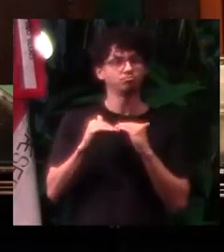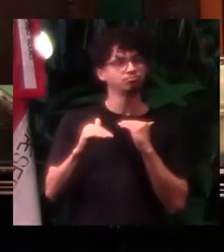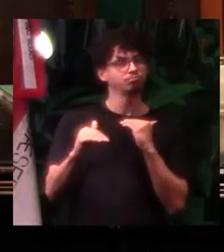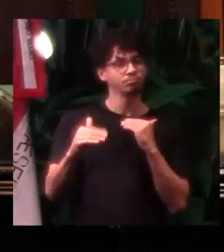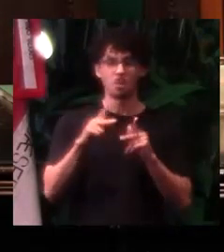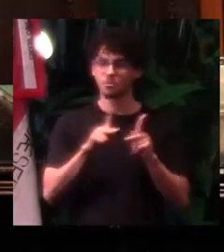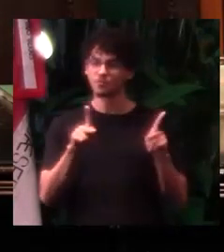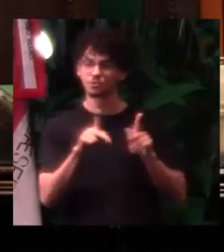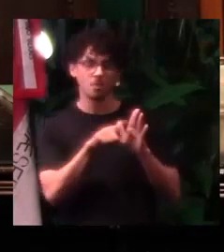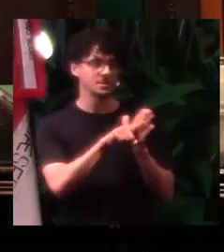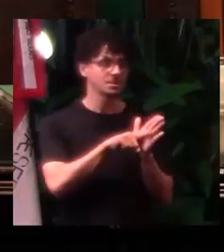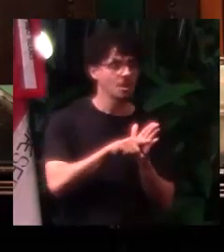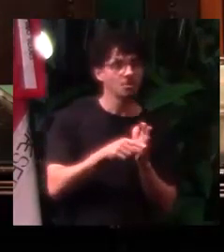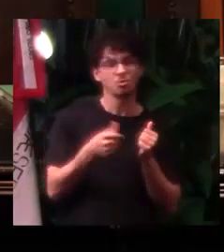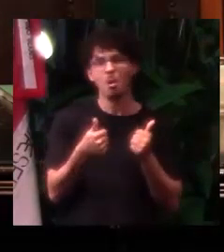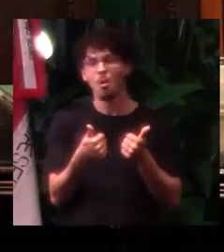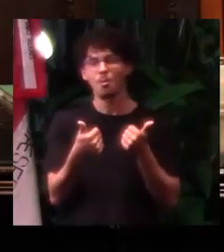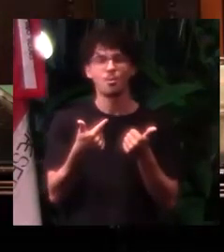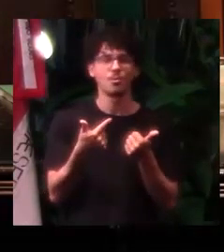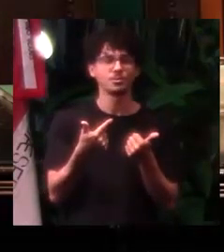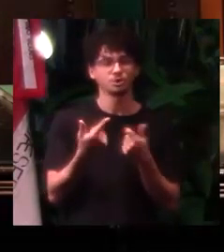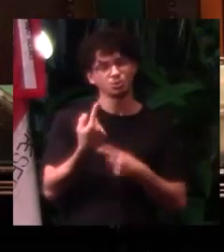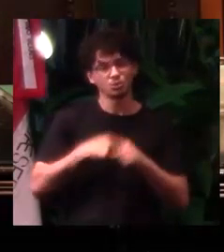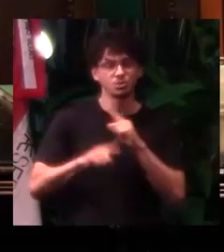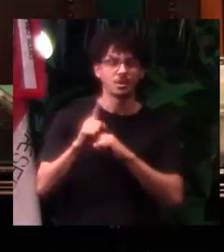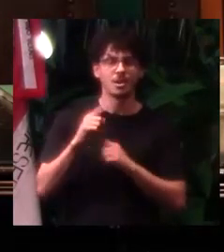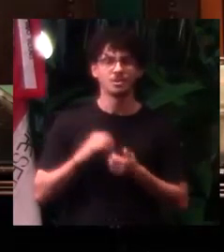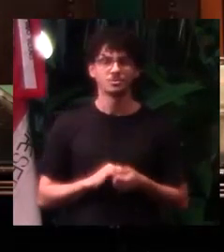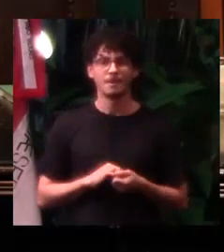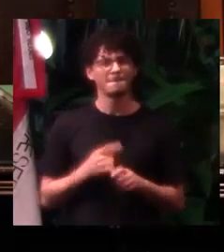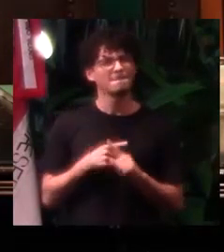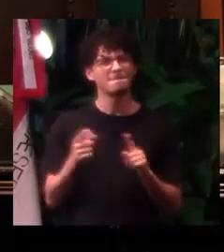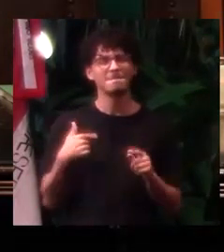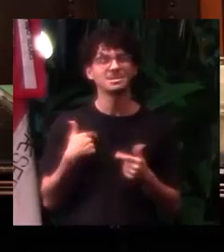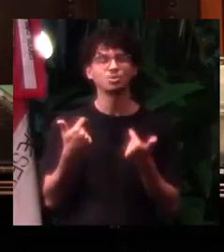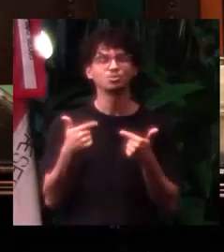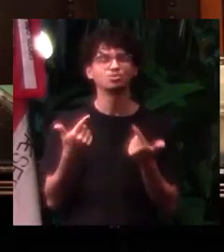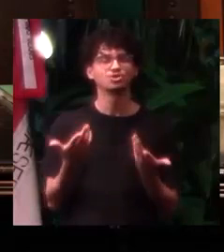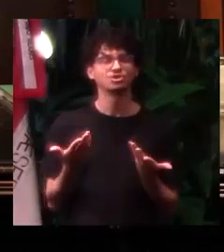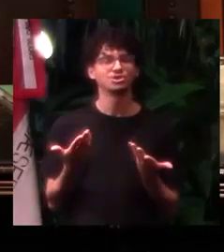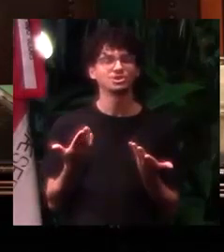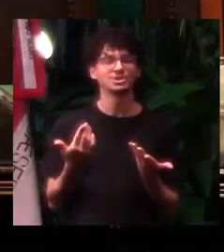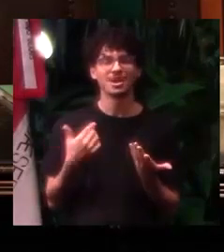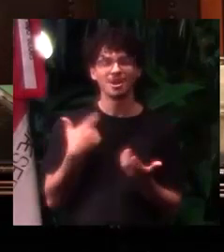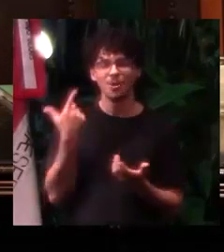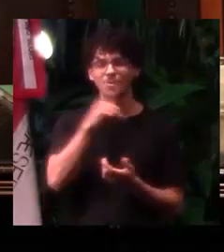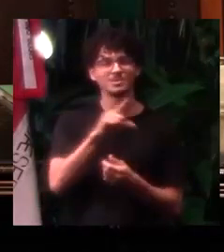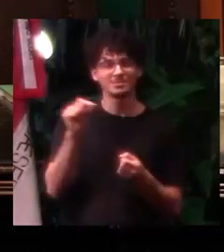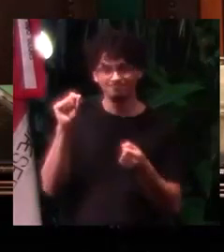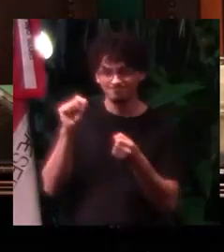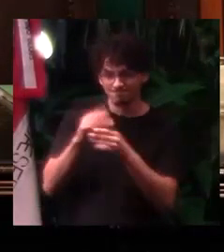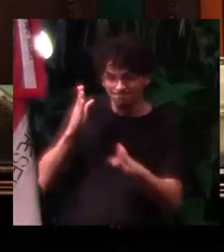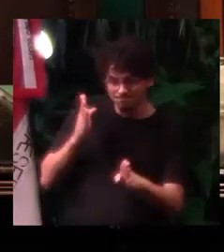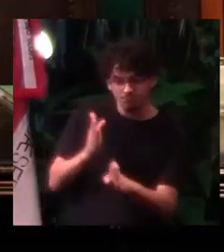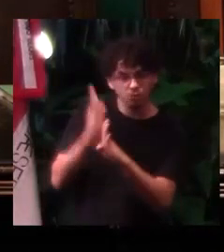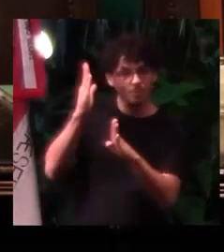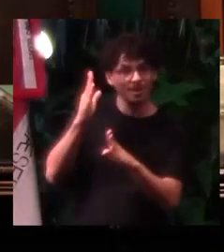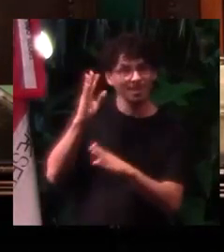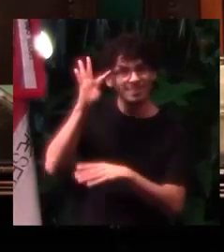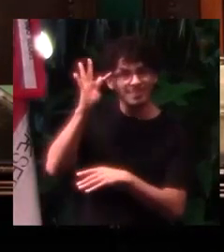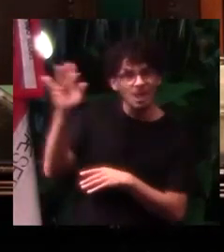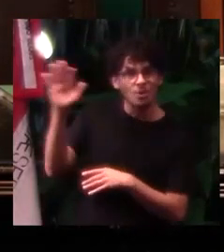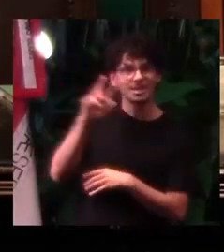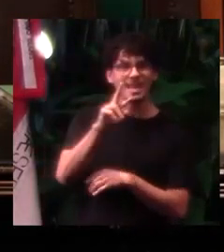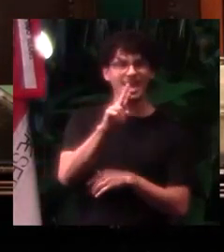professor, pesquisador de relativo sucesso, mas eu não teria feito a teoria da relatividade. A teoria